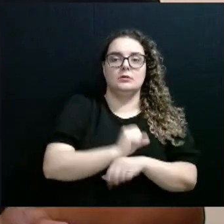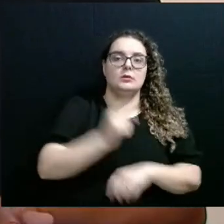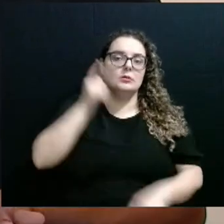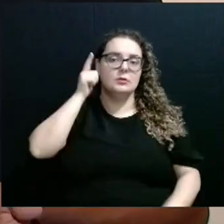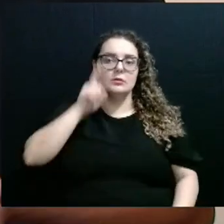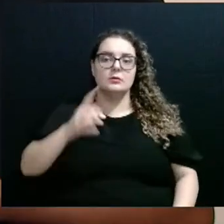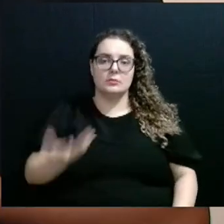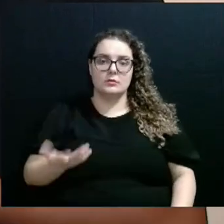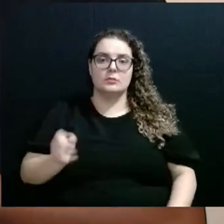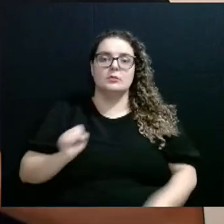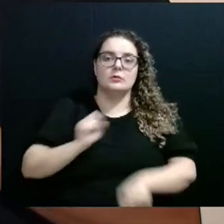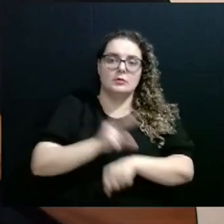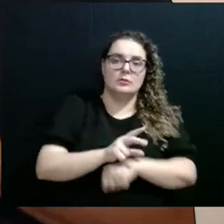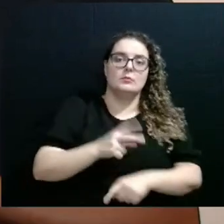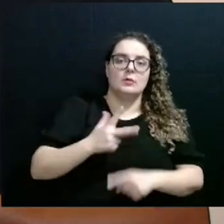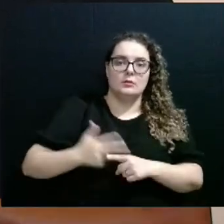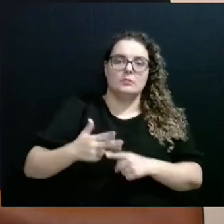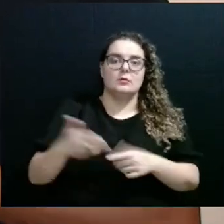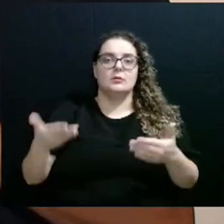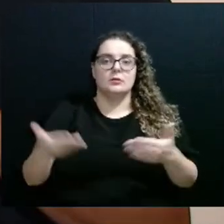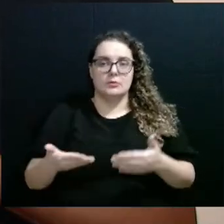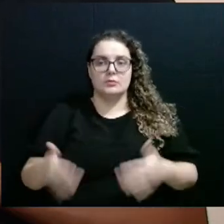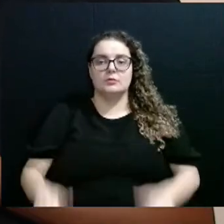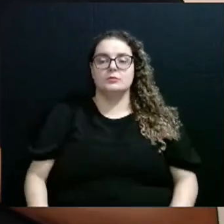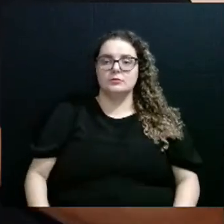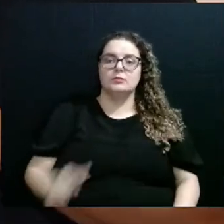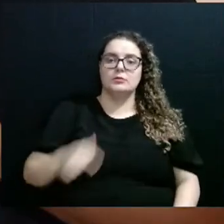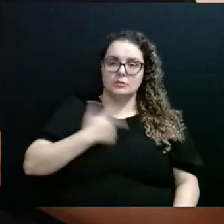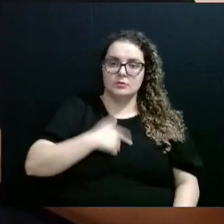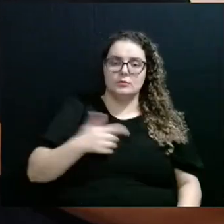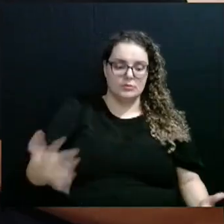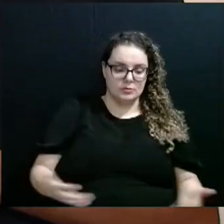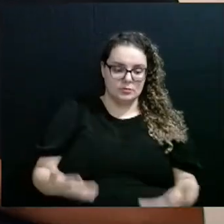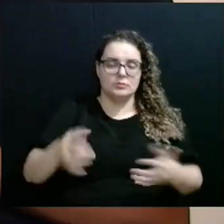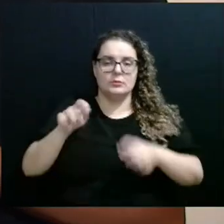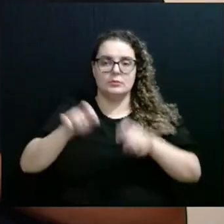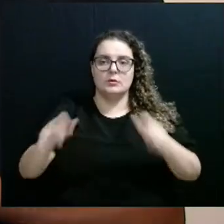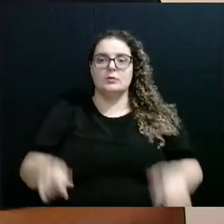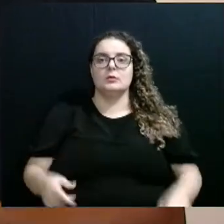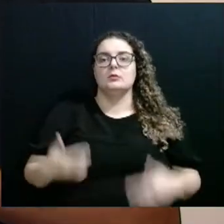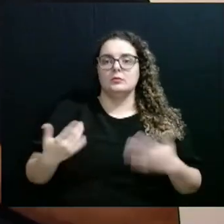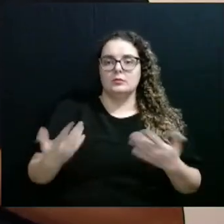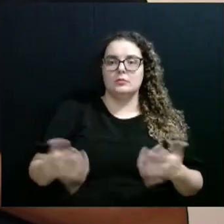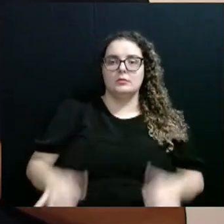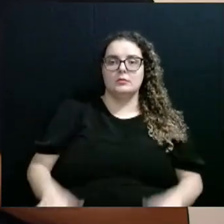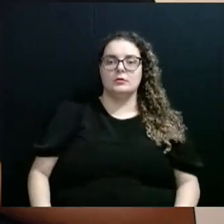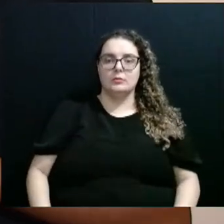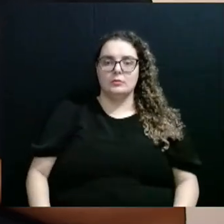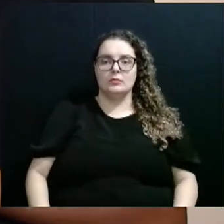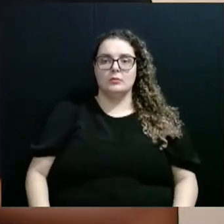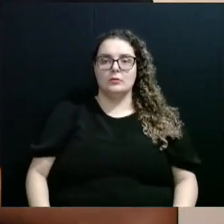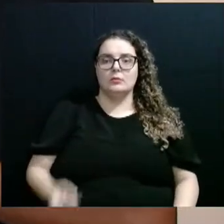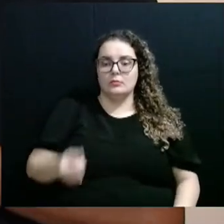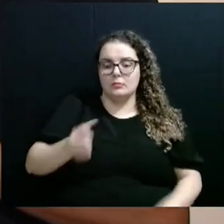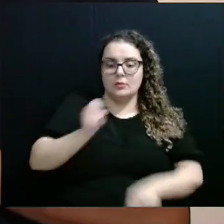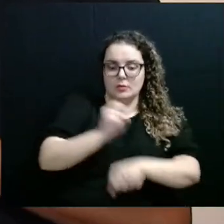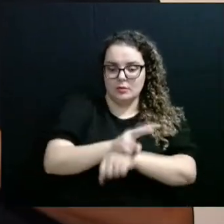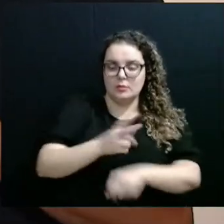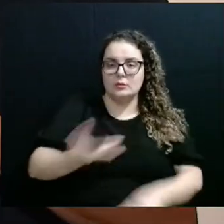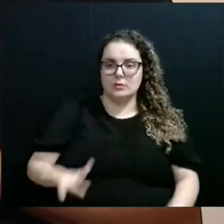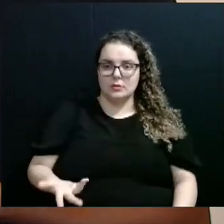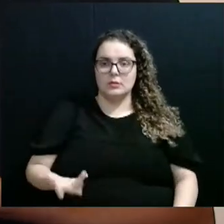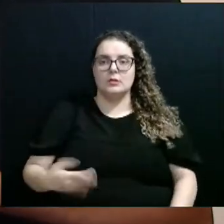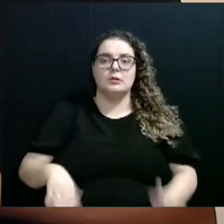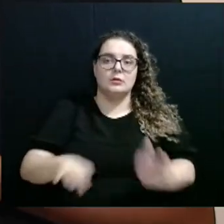essa edição de agora. Então a gente também estimula as pessoas, né, que mesmo que sejam poucas vagas, né, que talvez eles cheguem aqui e as vagas já